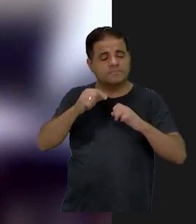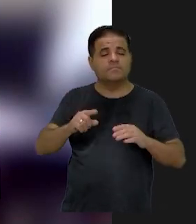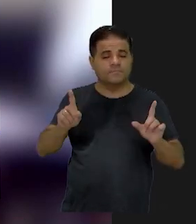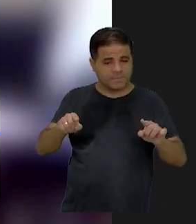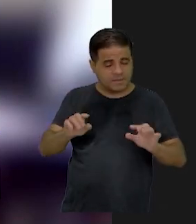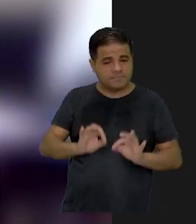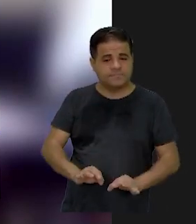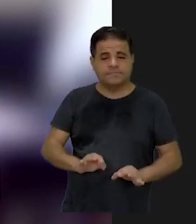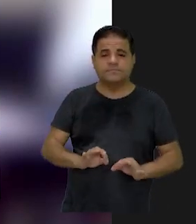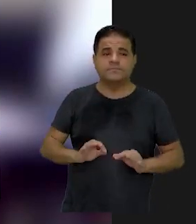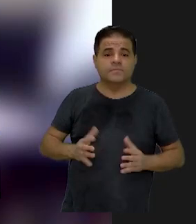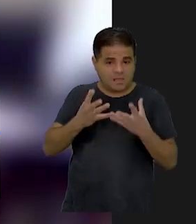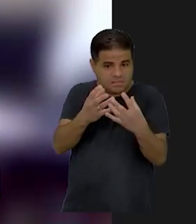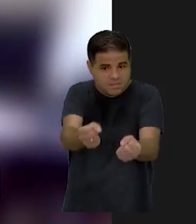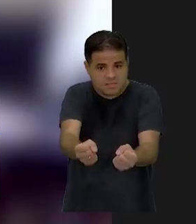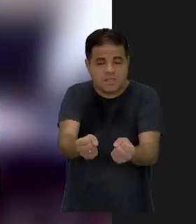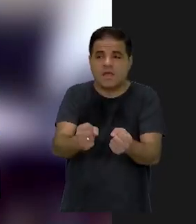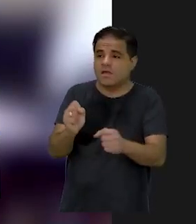2,